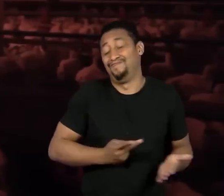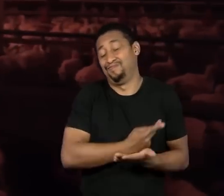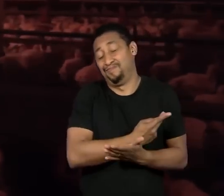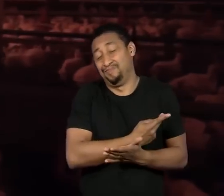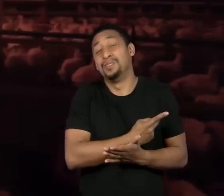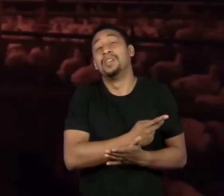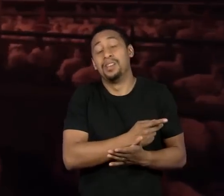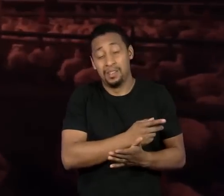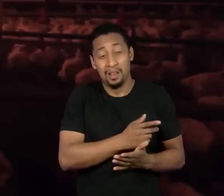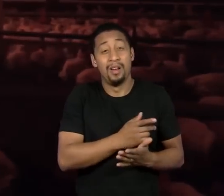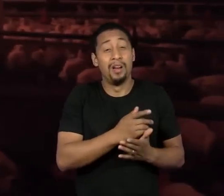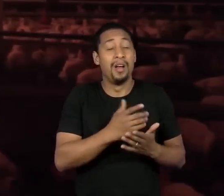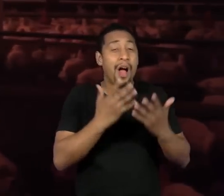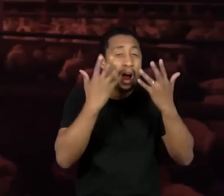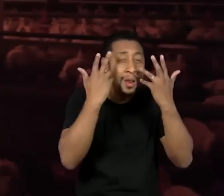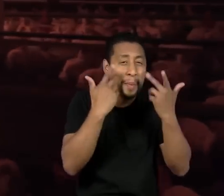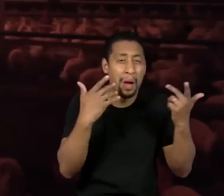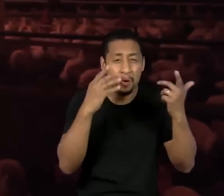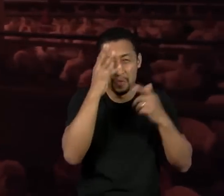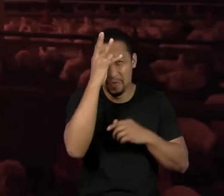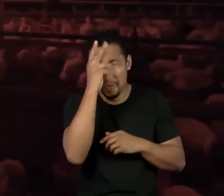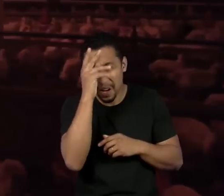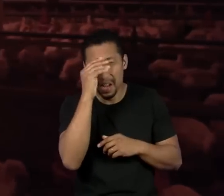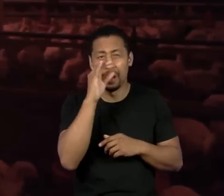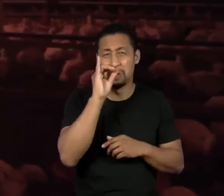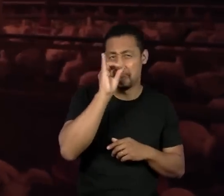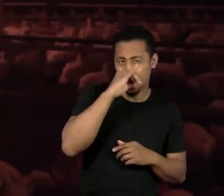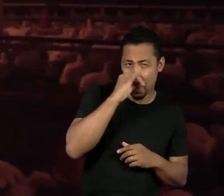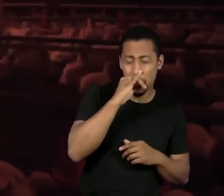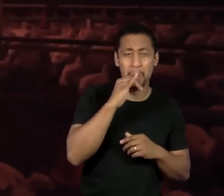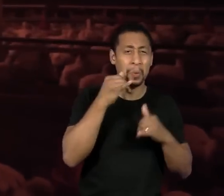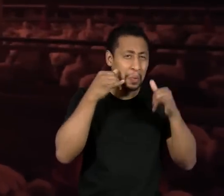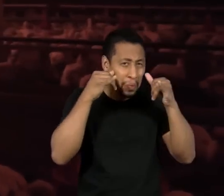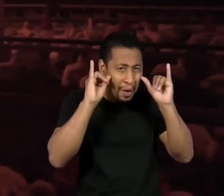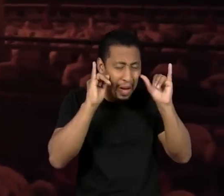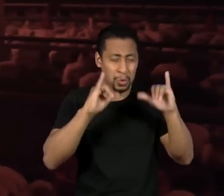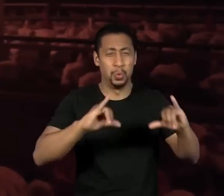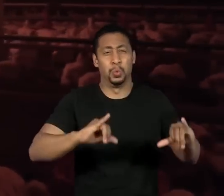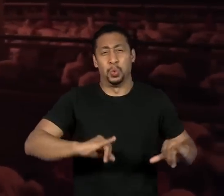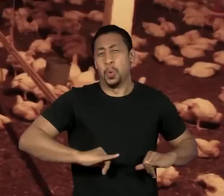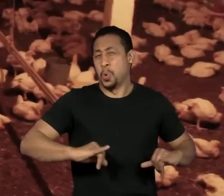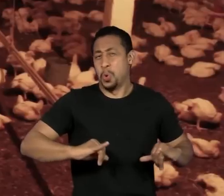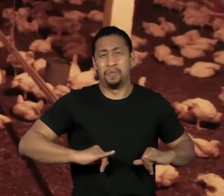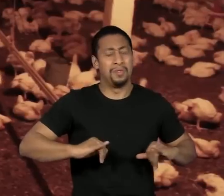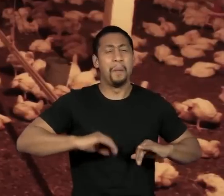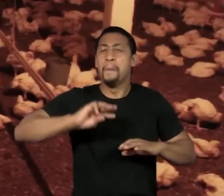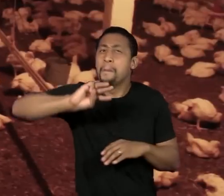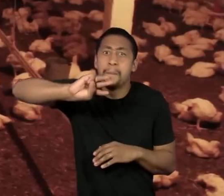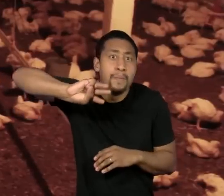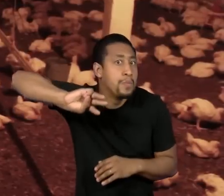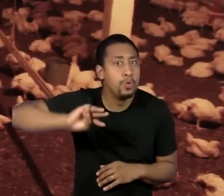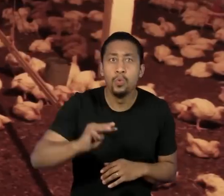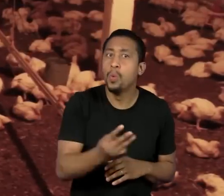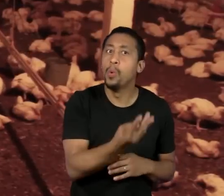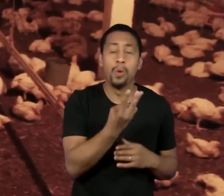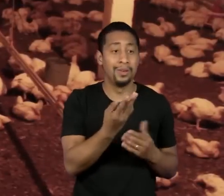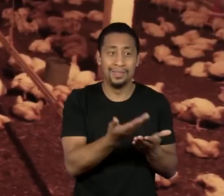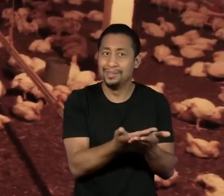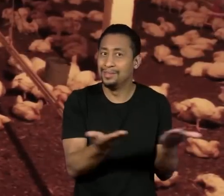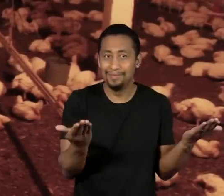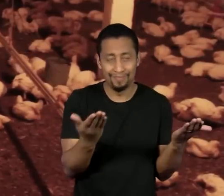são vítimas de um sistema produtivo que submete centenas de milhões de bichos a cada ano à